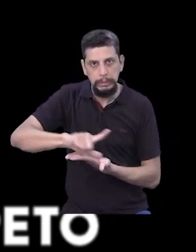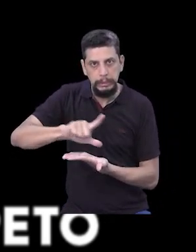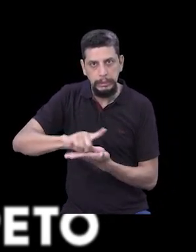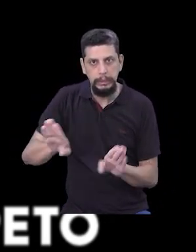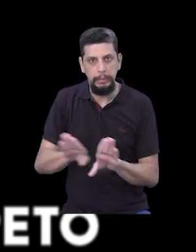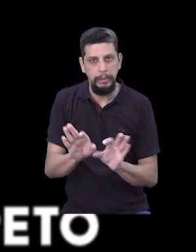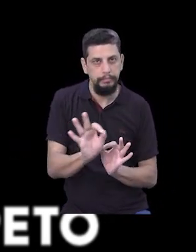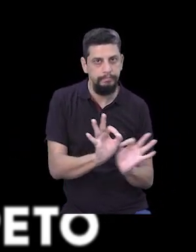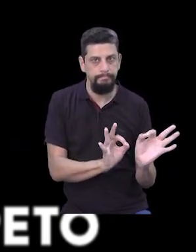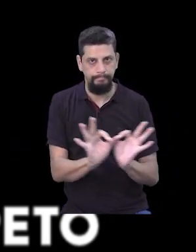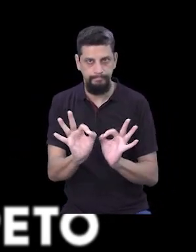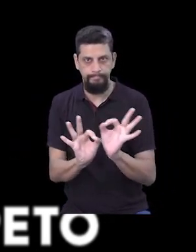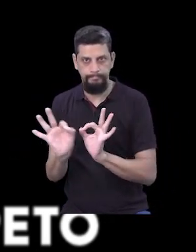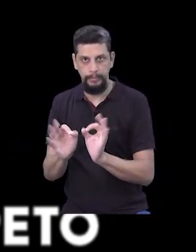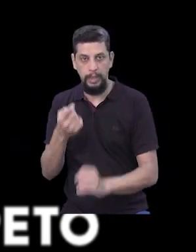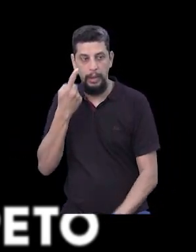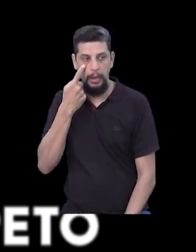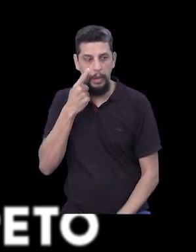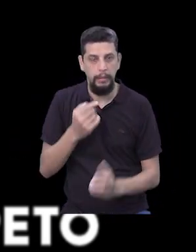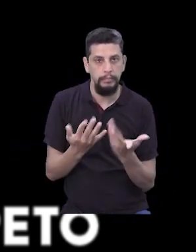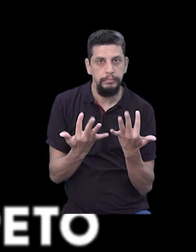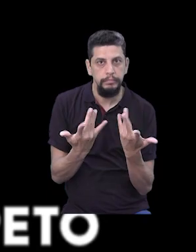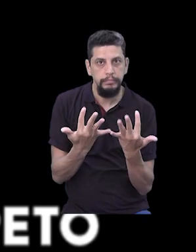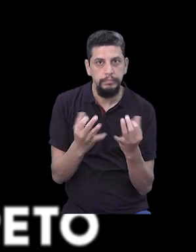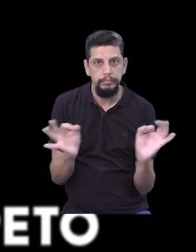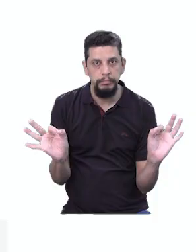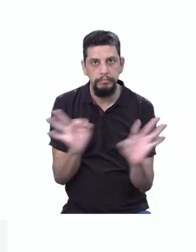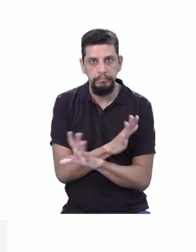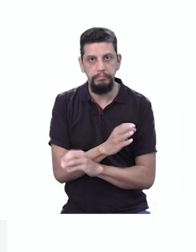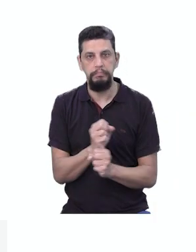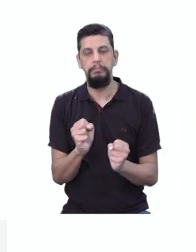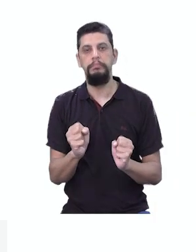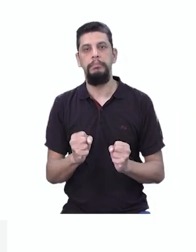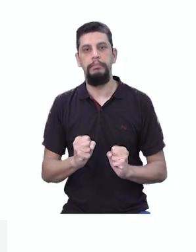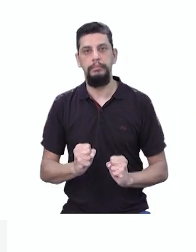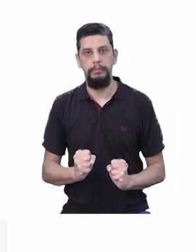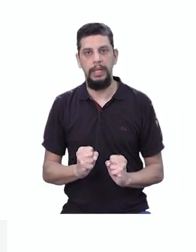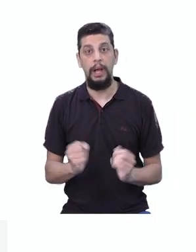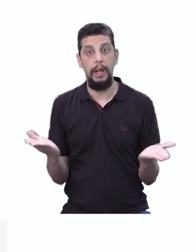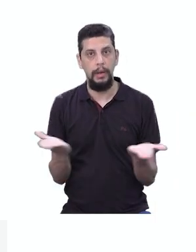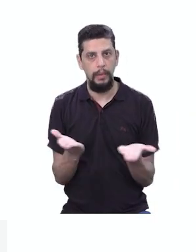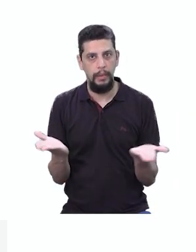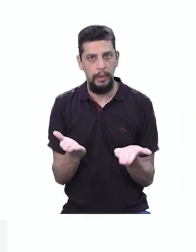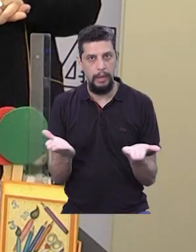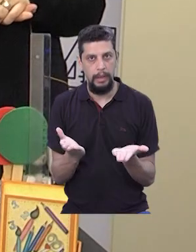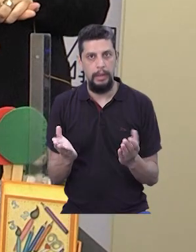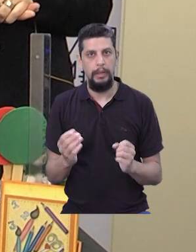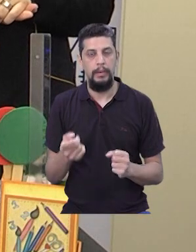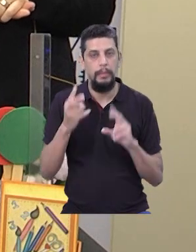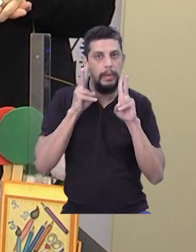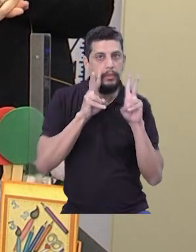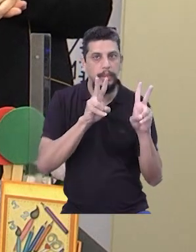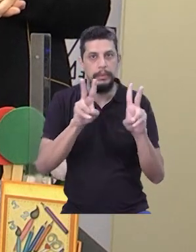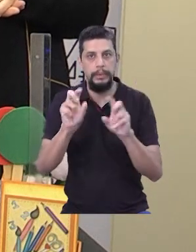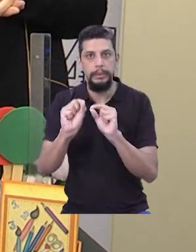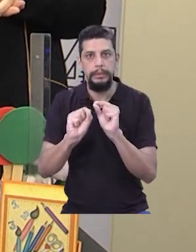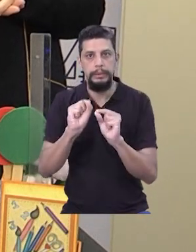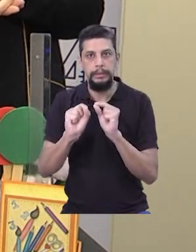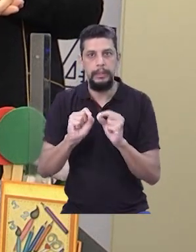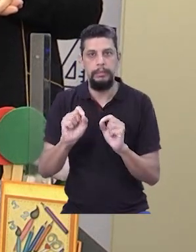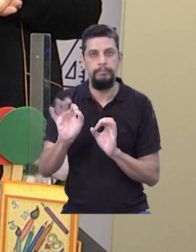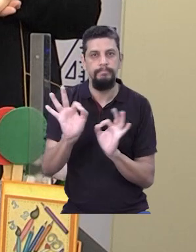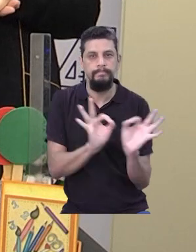e organizado. Então, olha lá, lavou bem as mãos e sim. Agora, vamos verificar o que